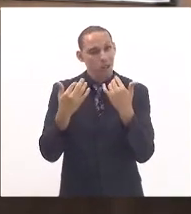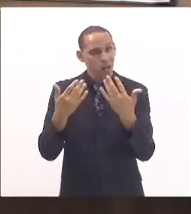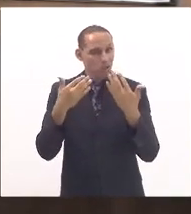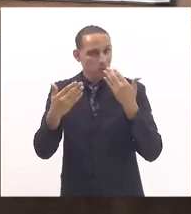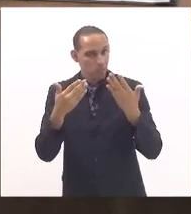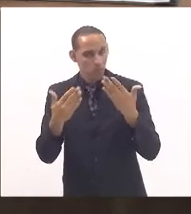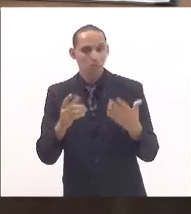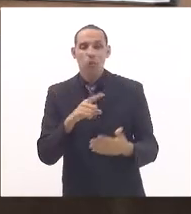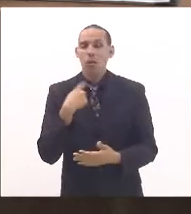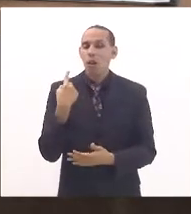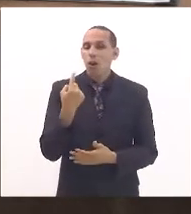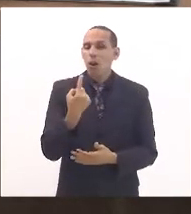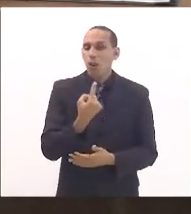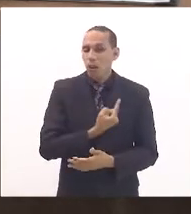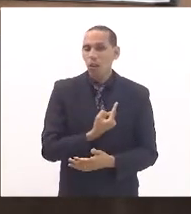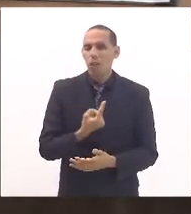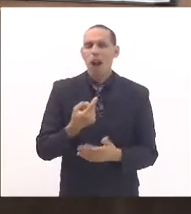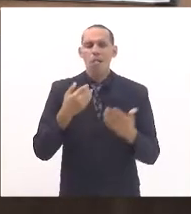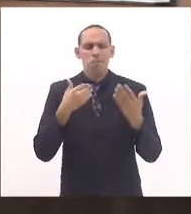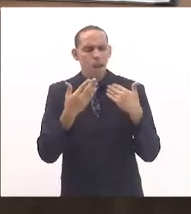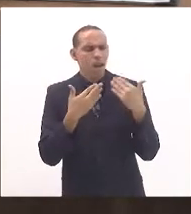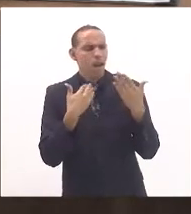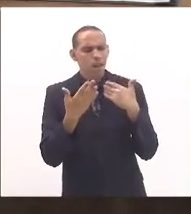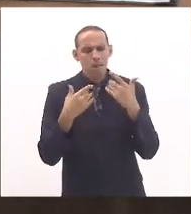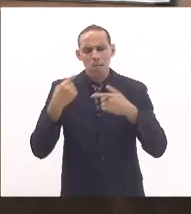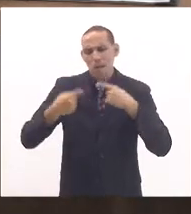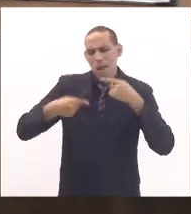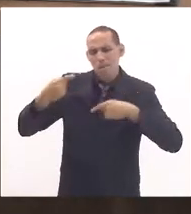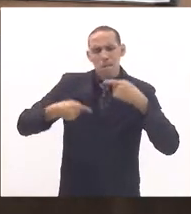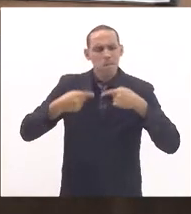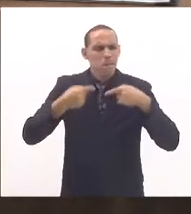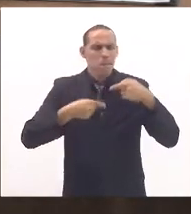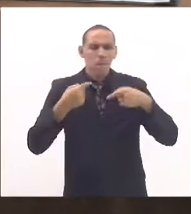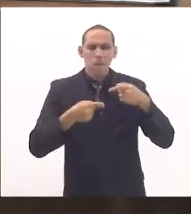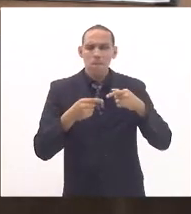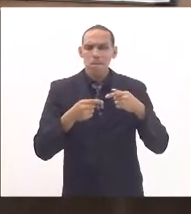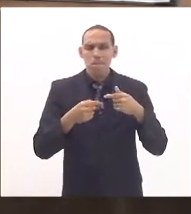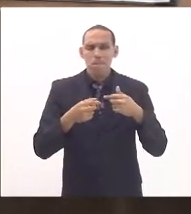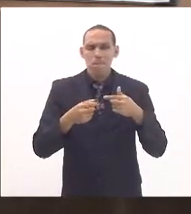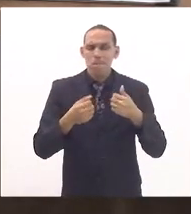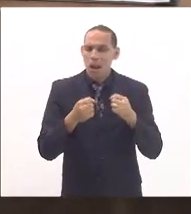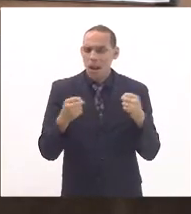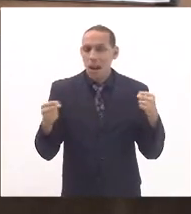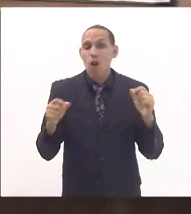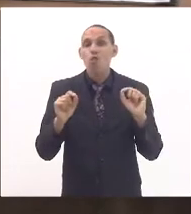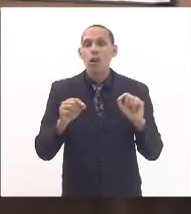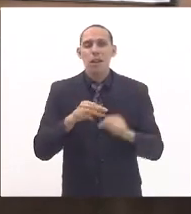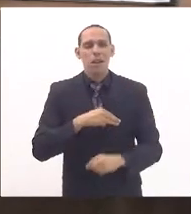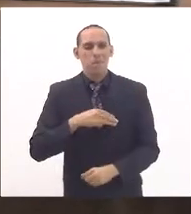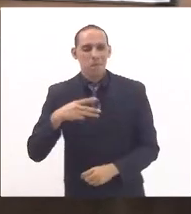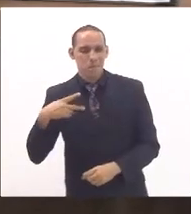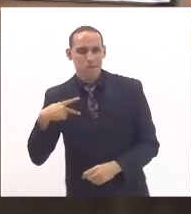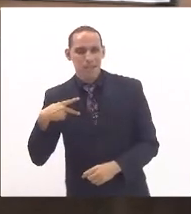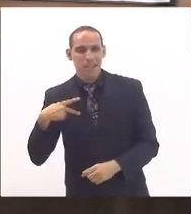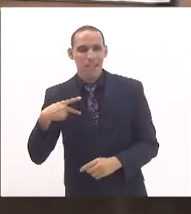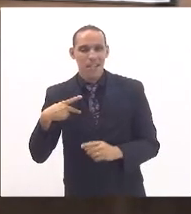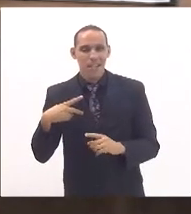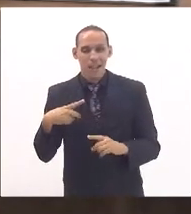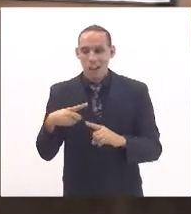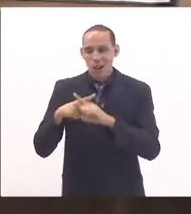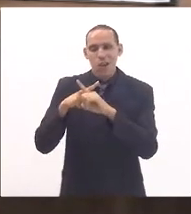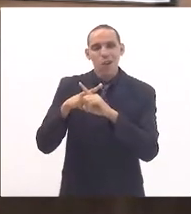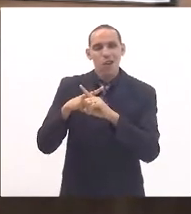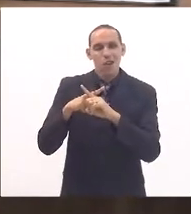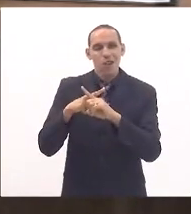pública um grande debate, que basicamente Ministério Público versus